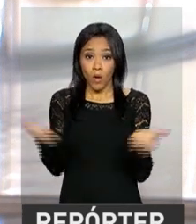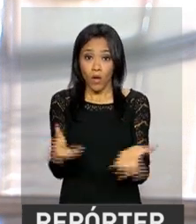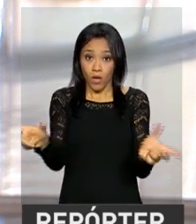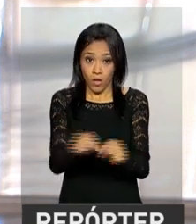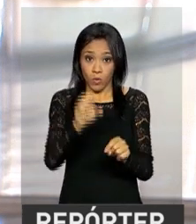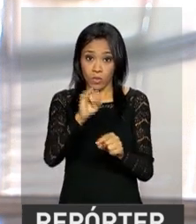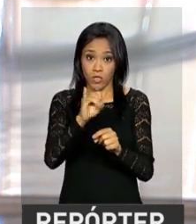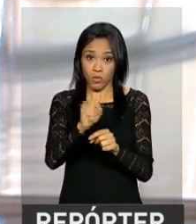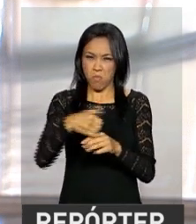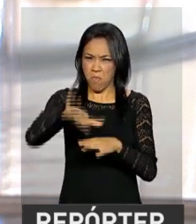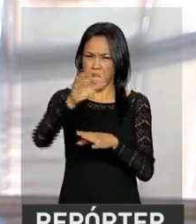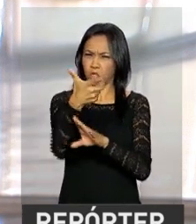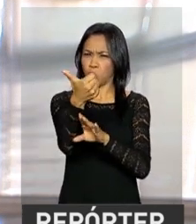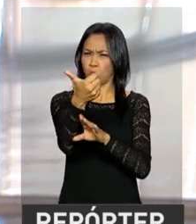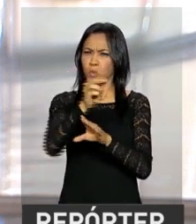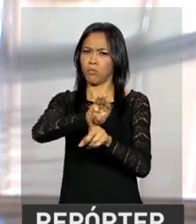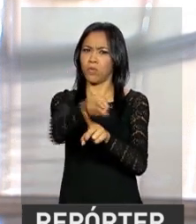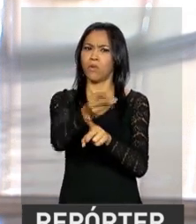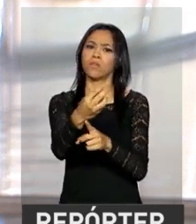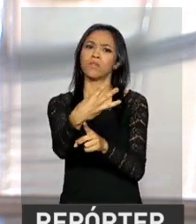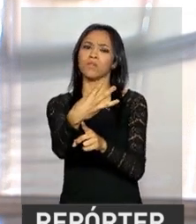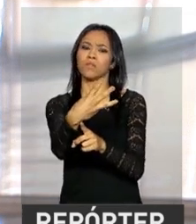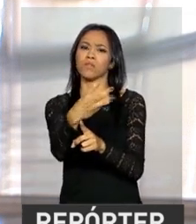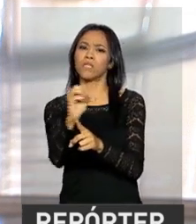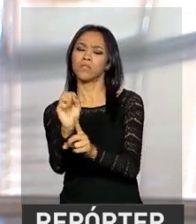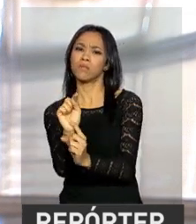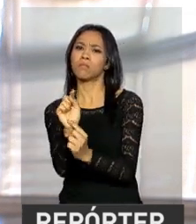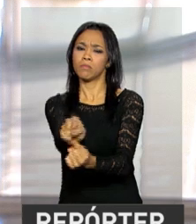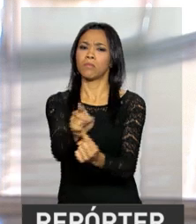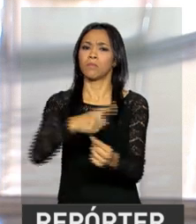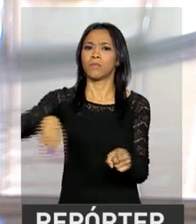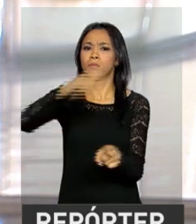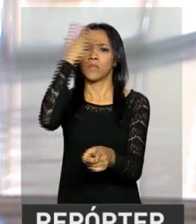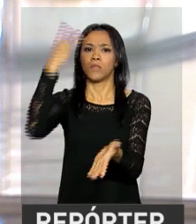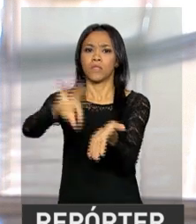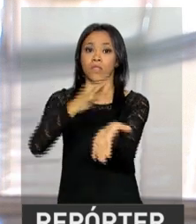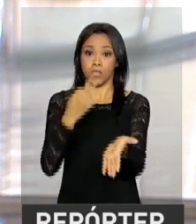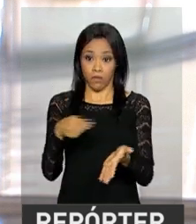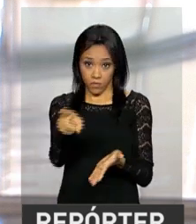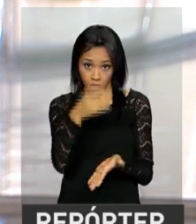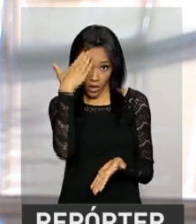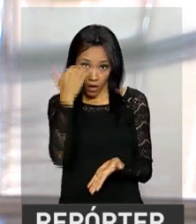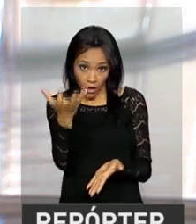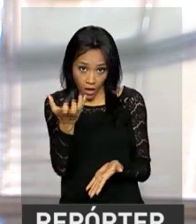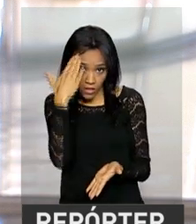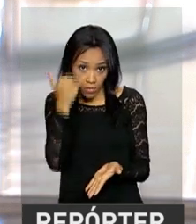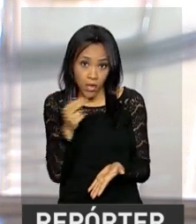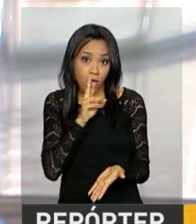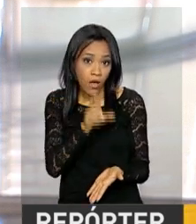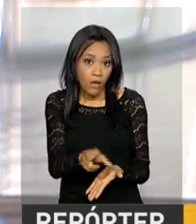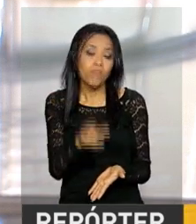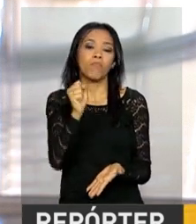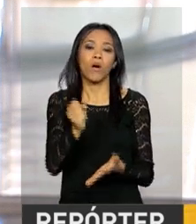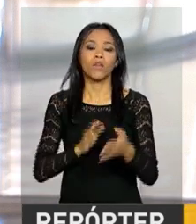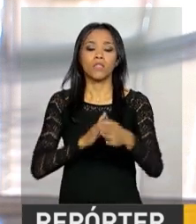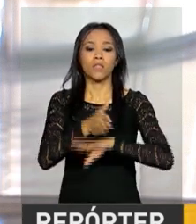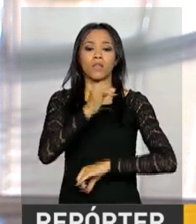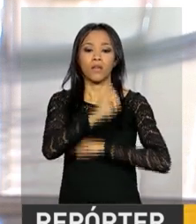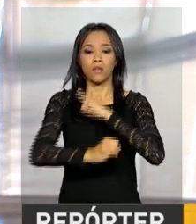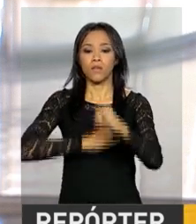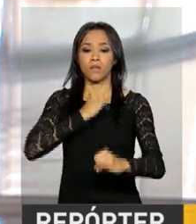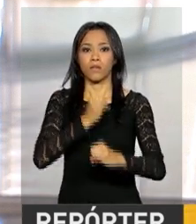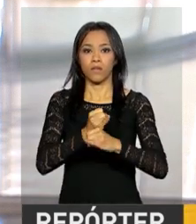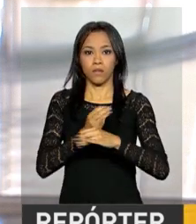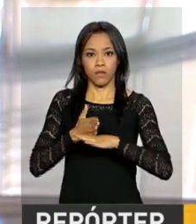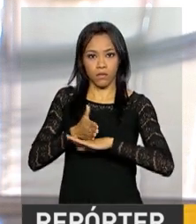de 2 milhões e 300 mil inscritos. O estudante que quiser saber do resultado pode acessar a página da